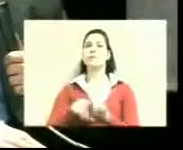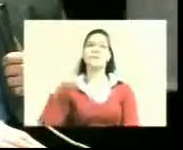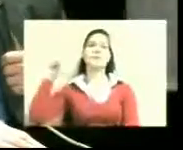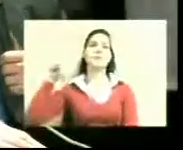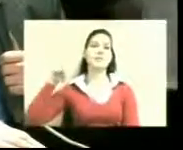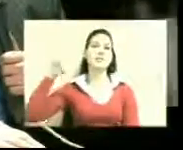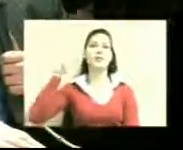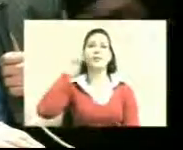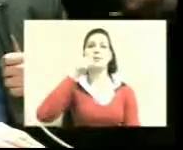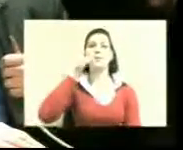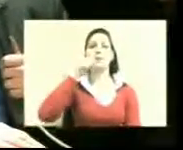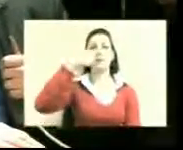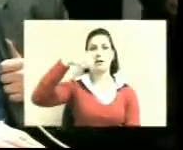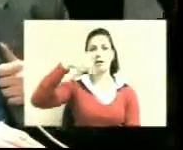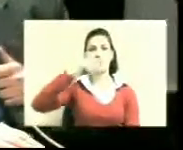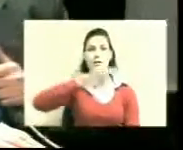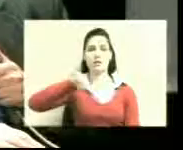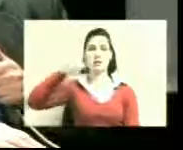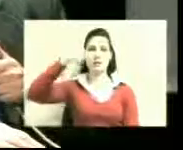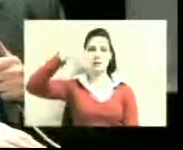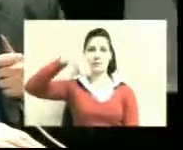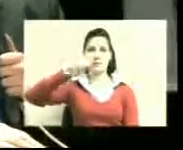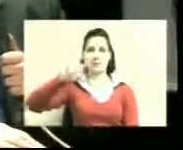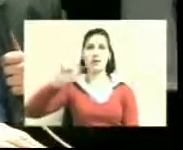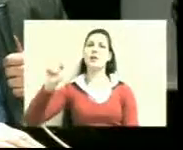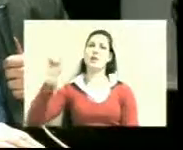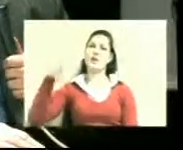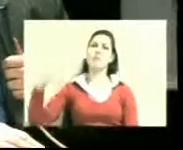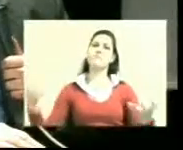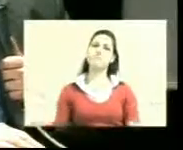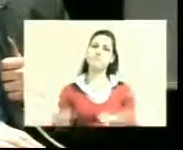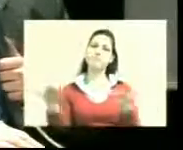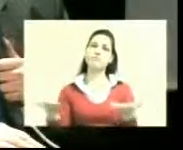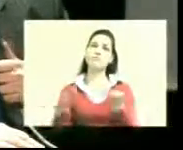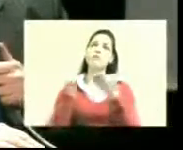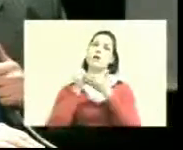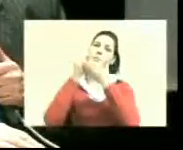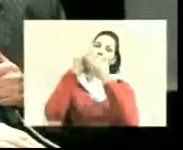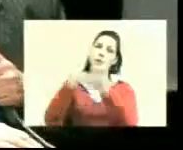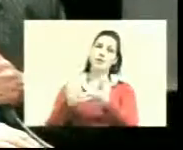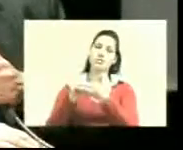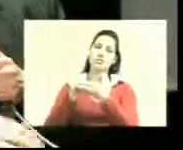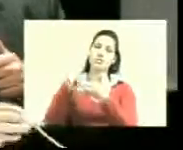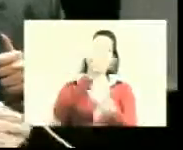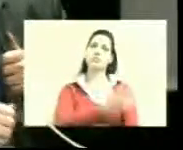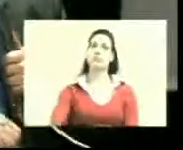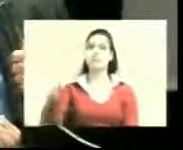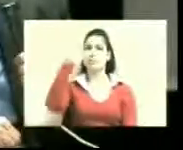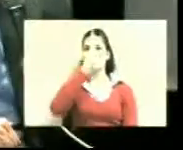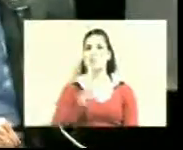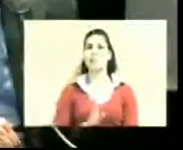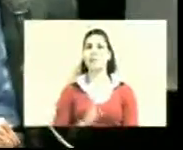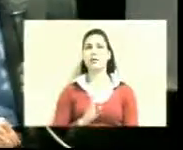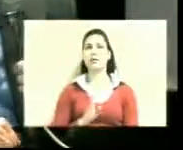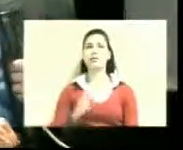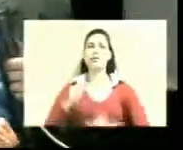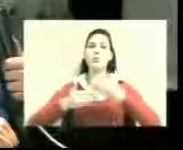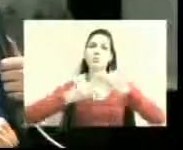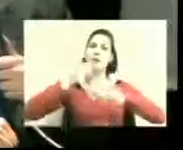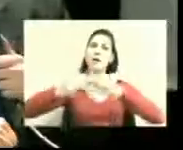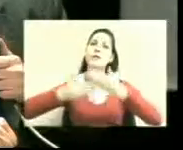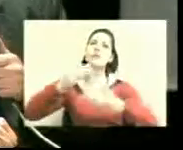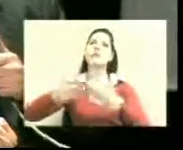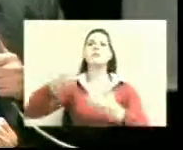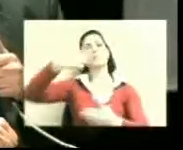uma parceira e tanto, não só para o Rio Grande do Sul, mas para o país inteiro. E alguns avanços que tivemos nestes últimos